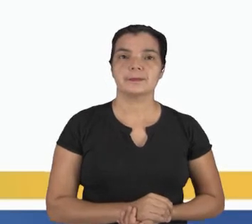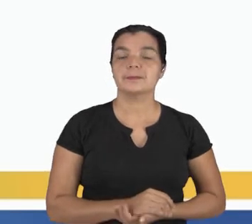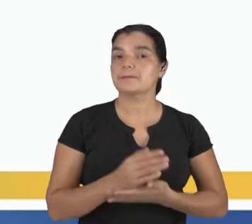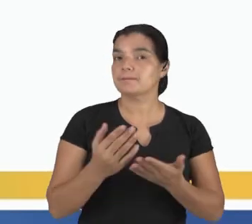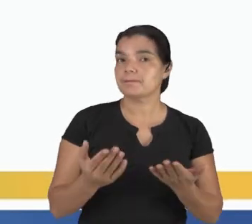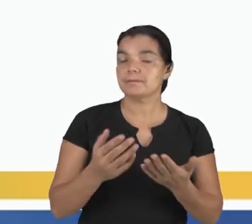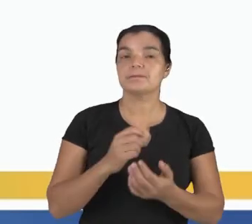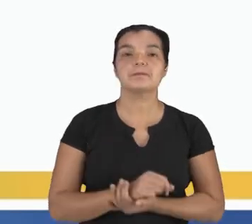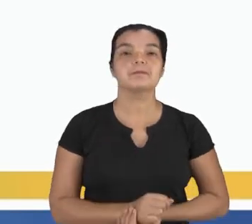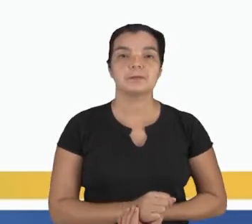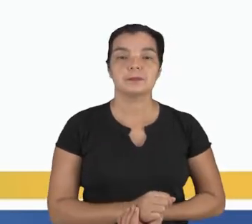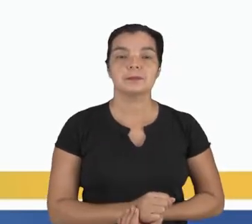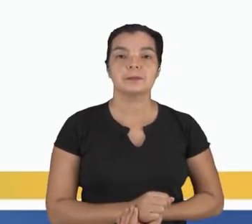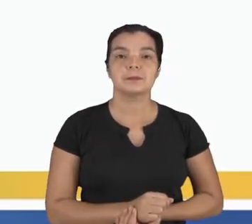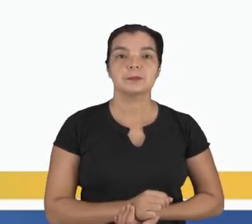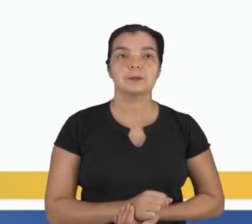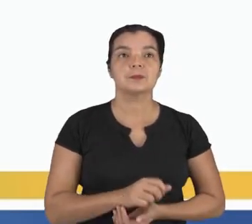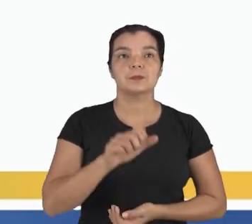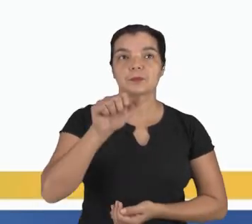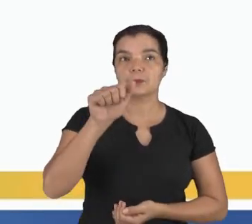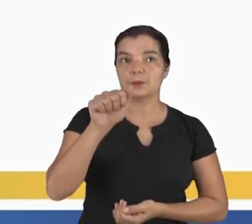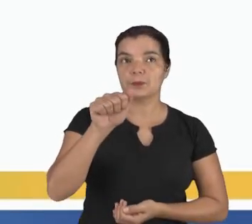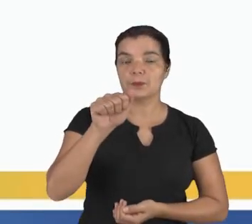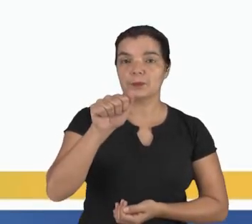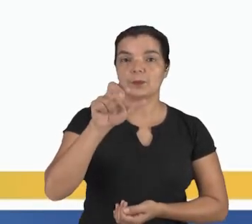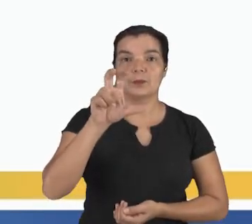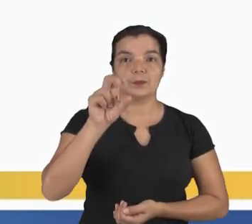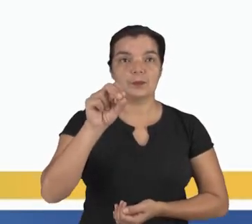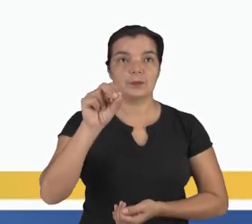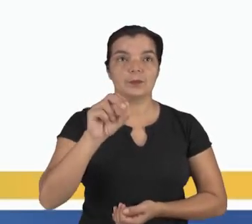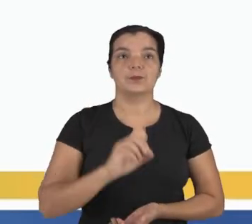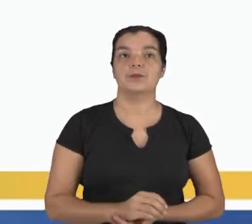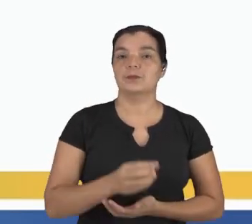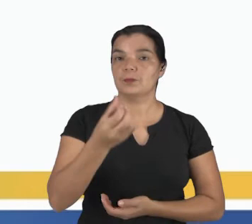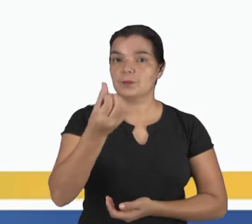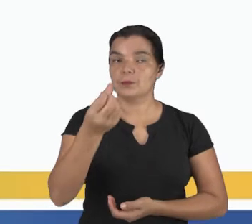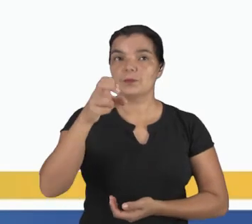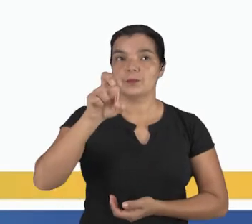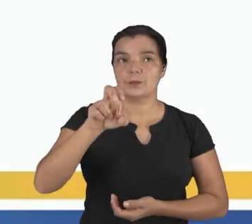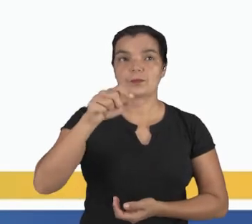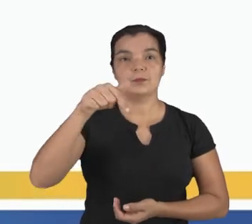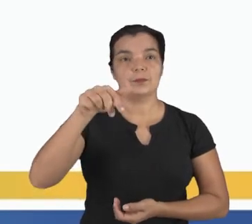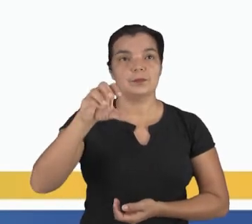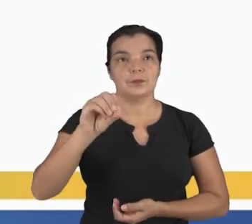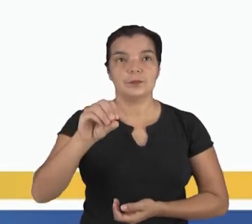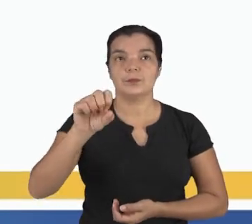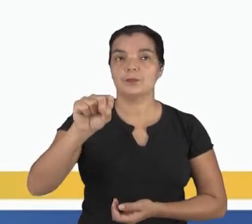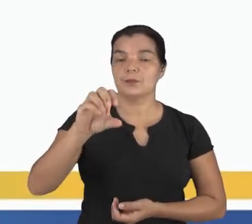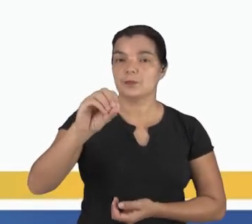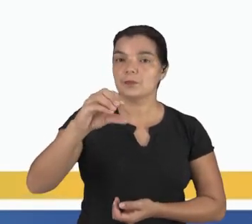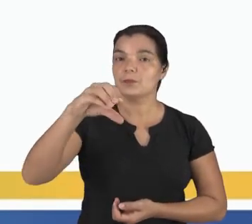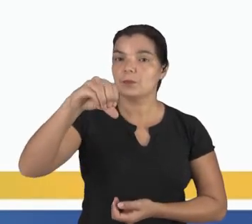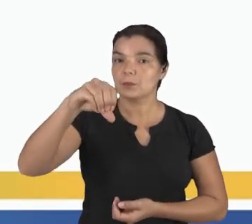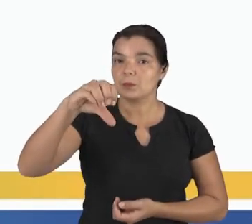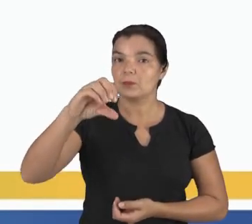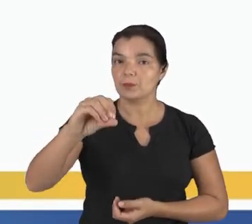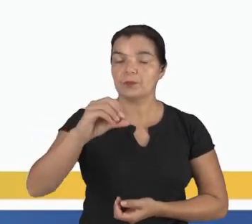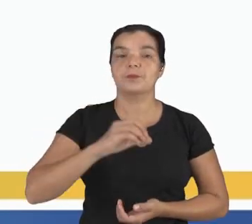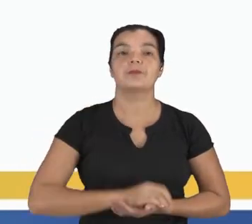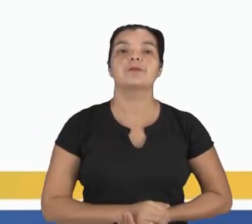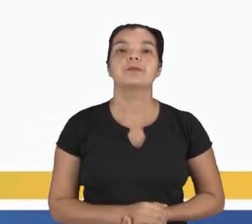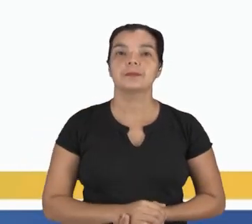Então, olha aí, nós temos aí 5 alternativas. 50, 65, 70, 80 e